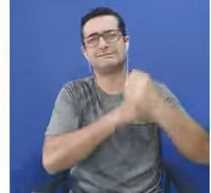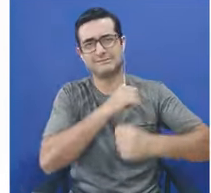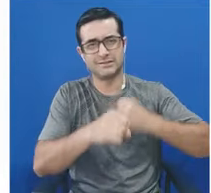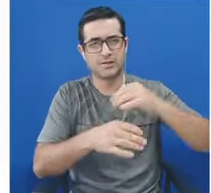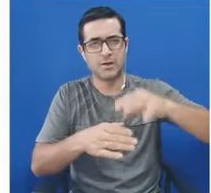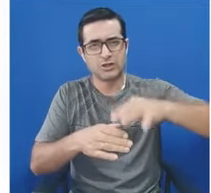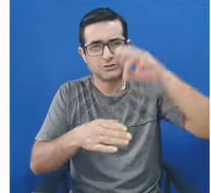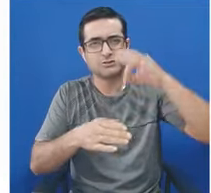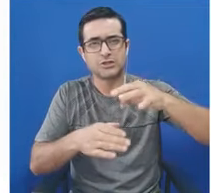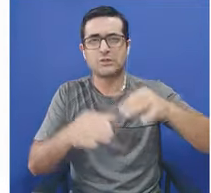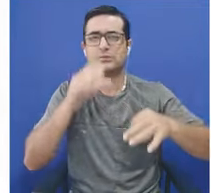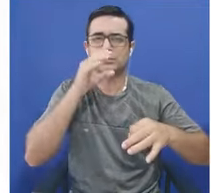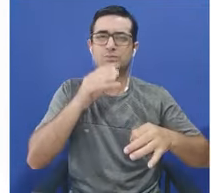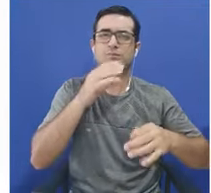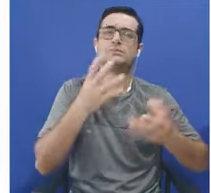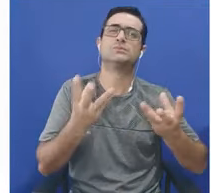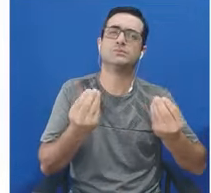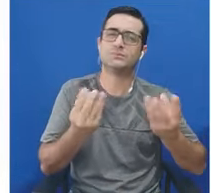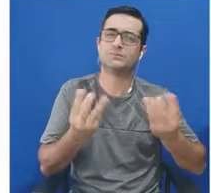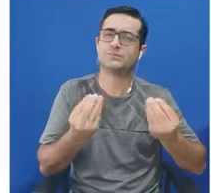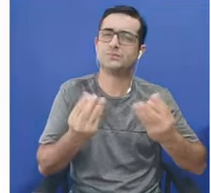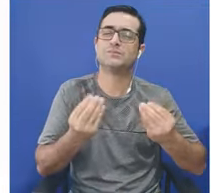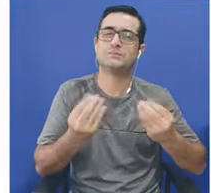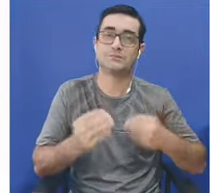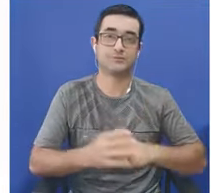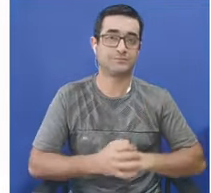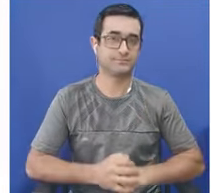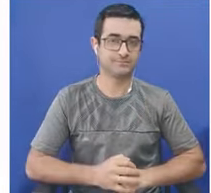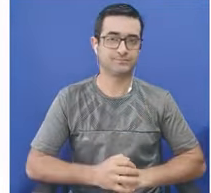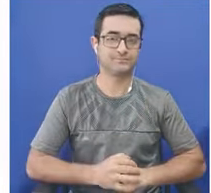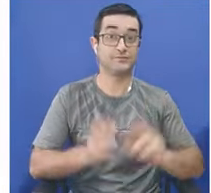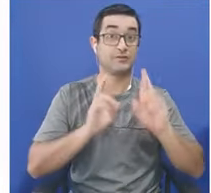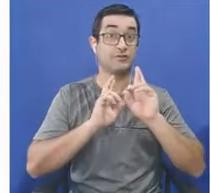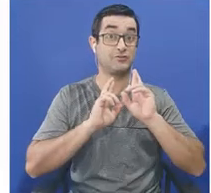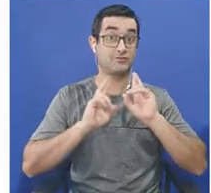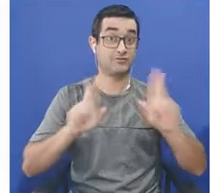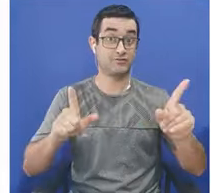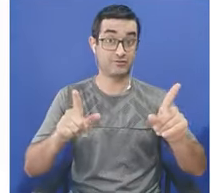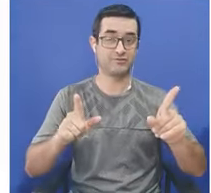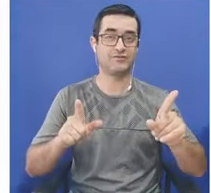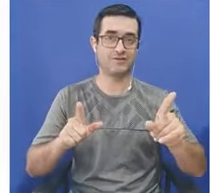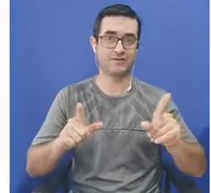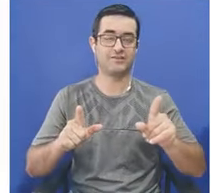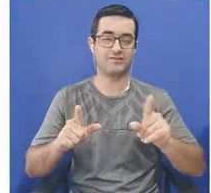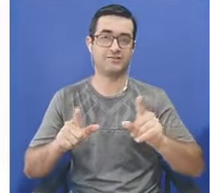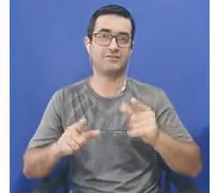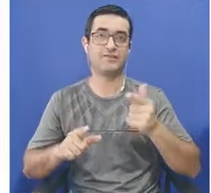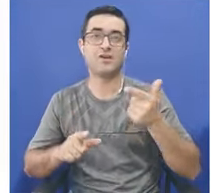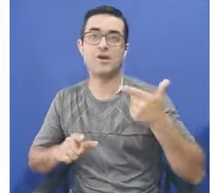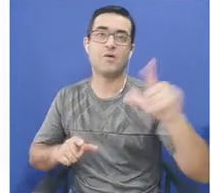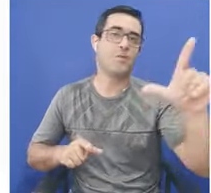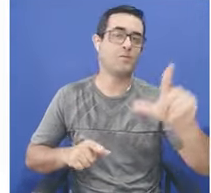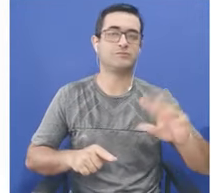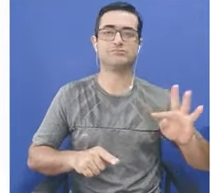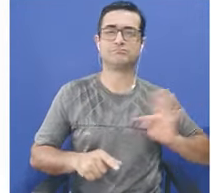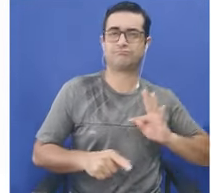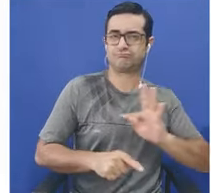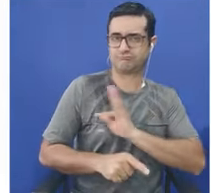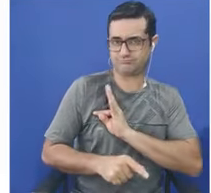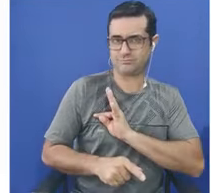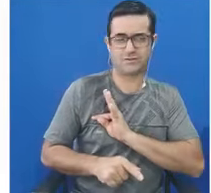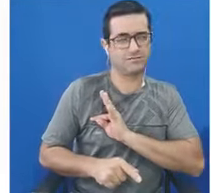pessoas tomavam chás disso. Só que o que acontece? Diferente da a